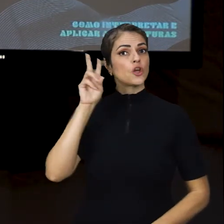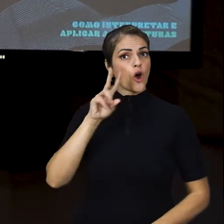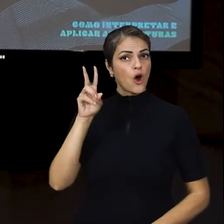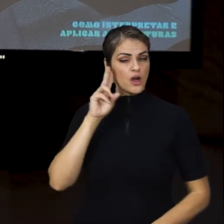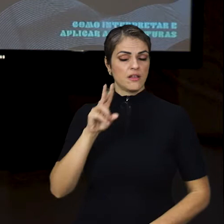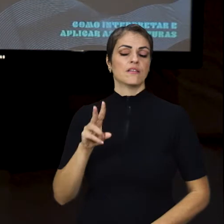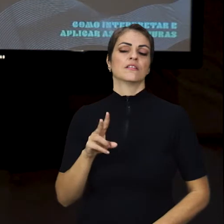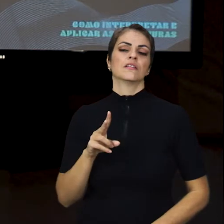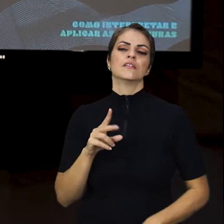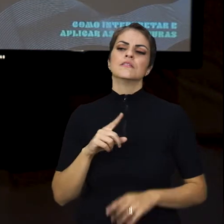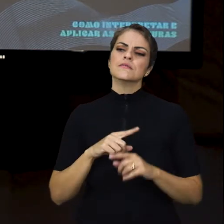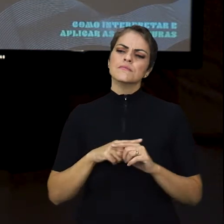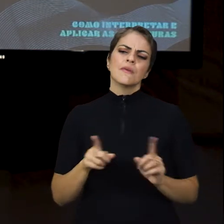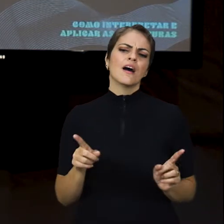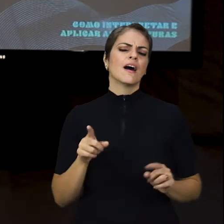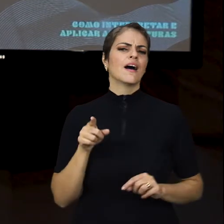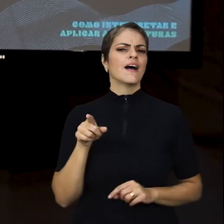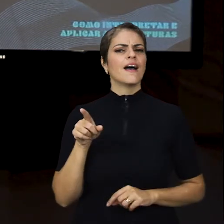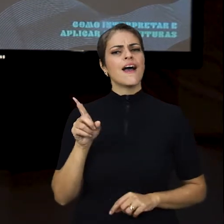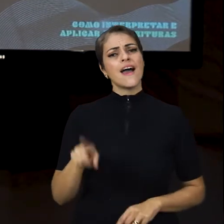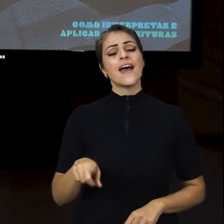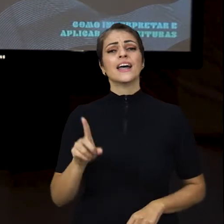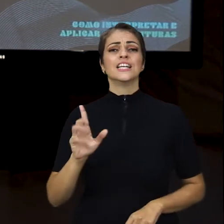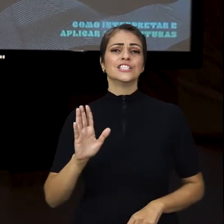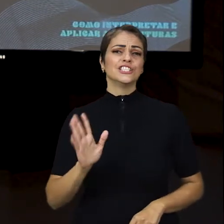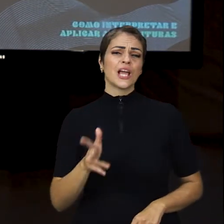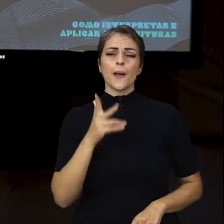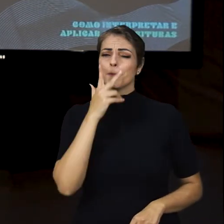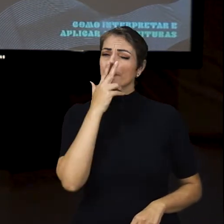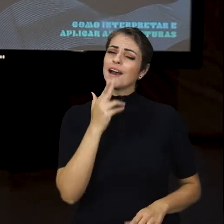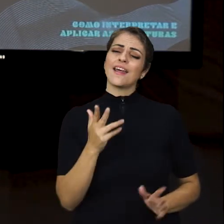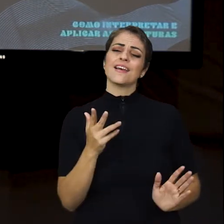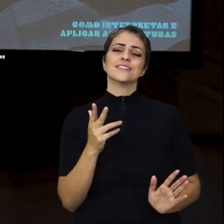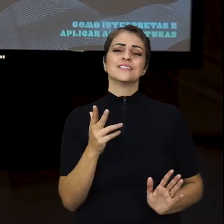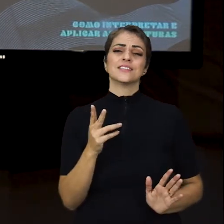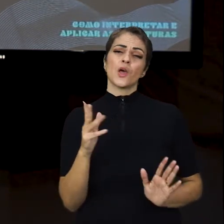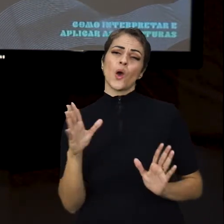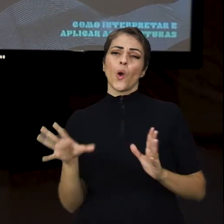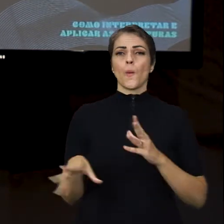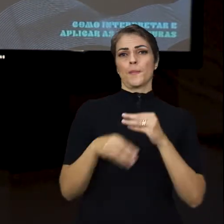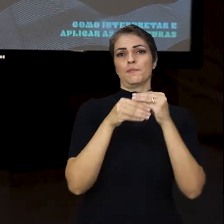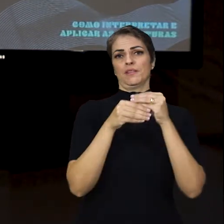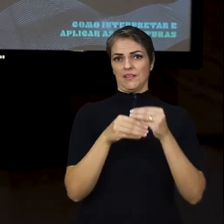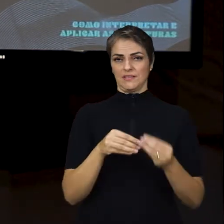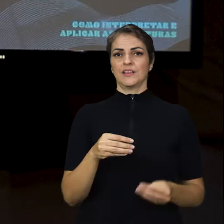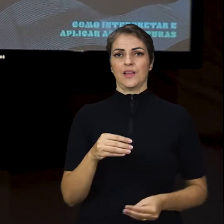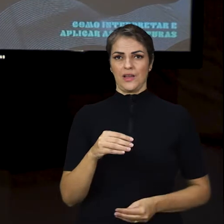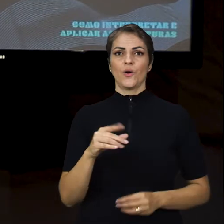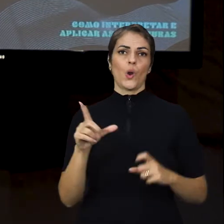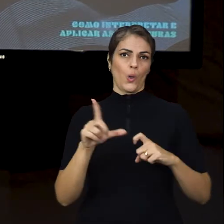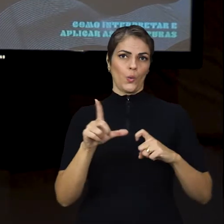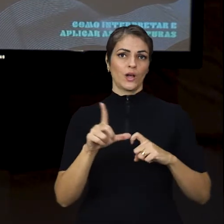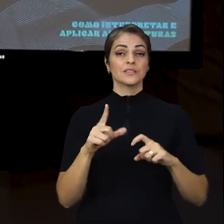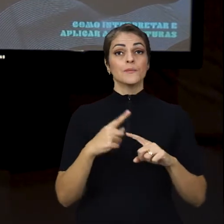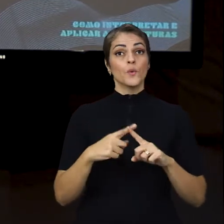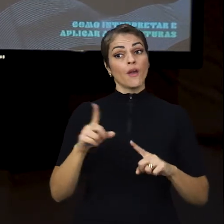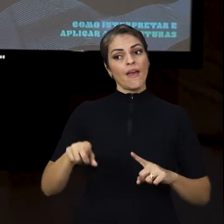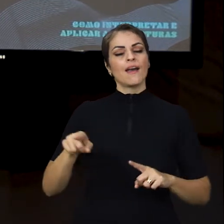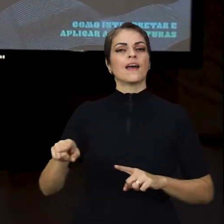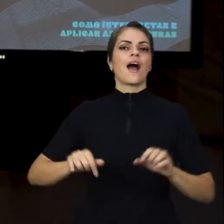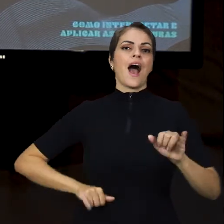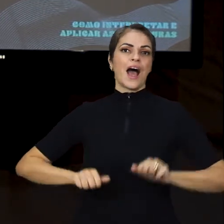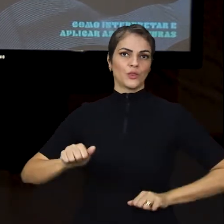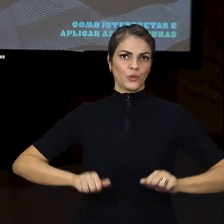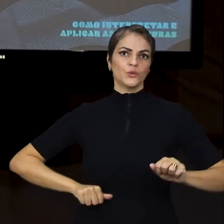embora ele seja um segundo volume, por assim dizer, do Evangelho de Lucas, porque o livro de Atos, que é esse livro de